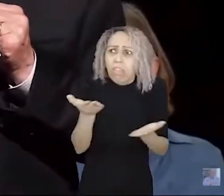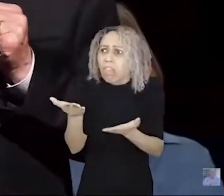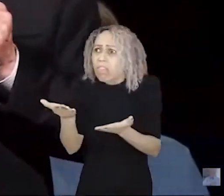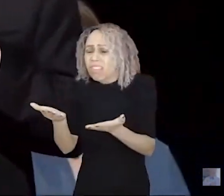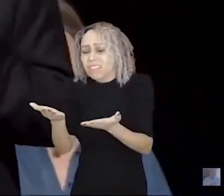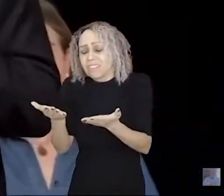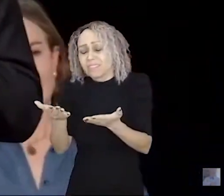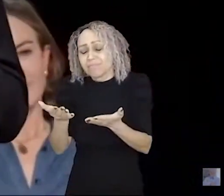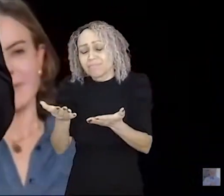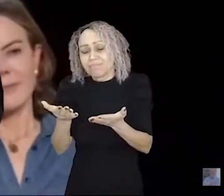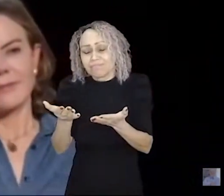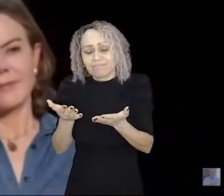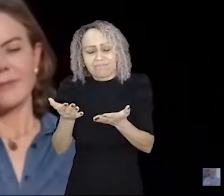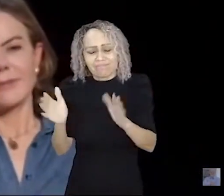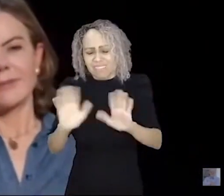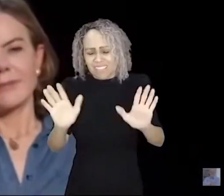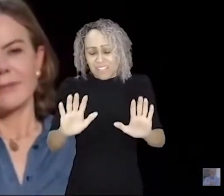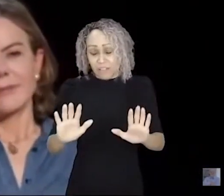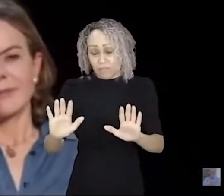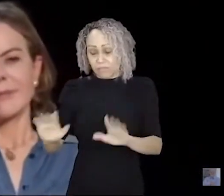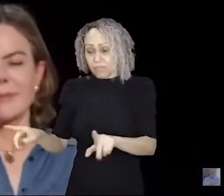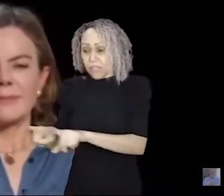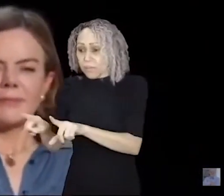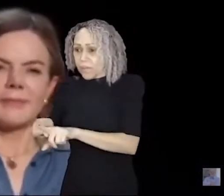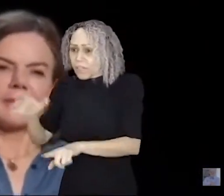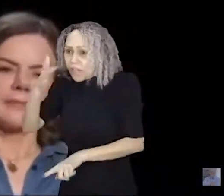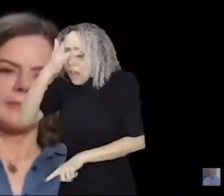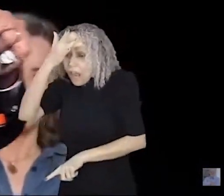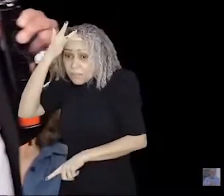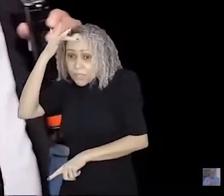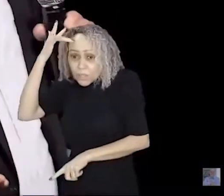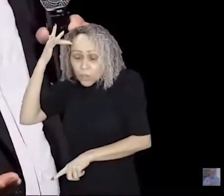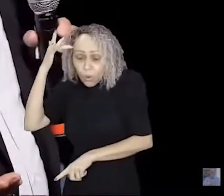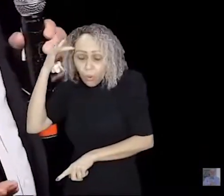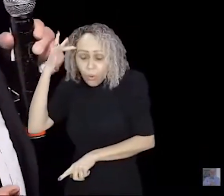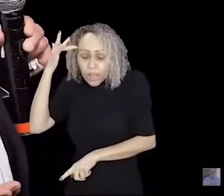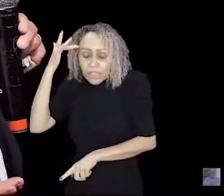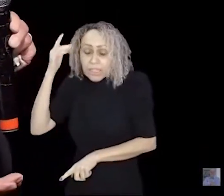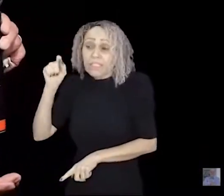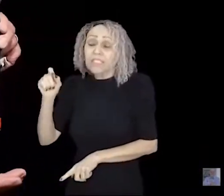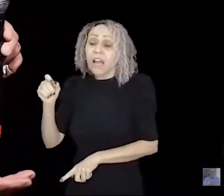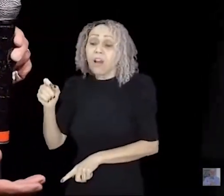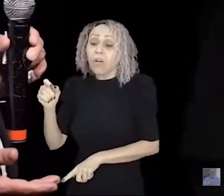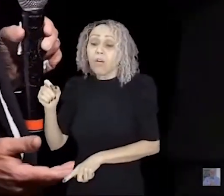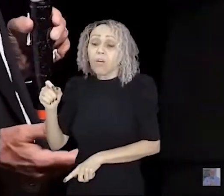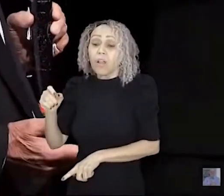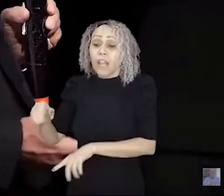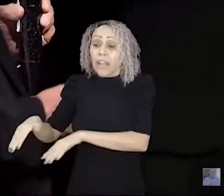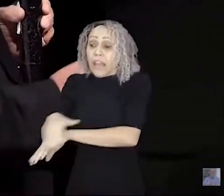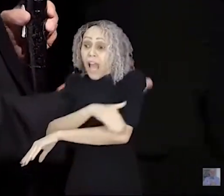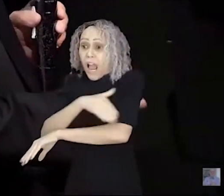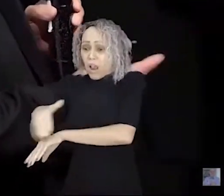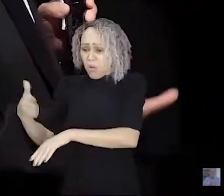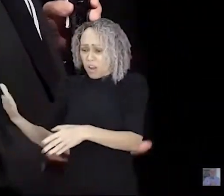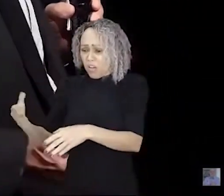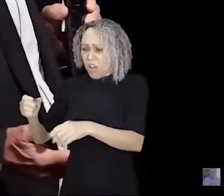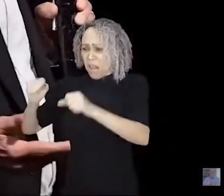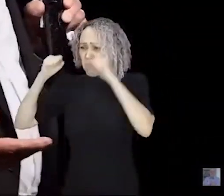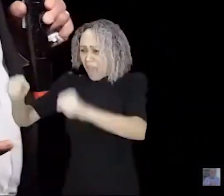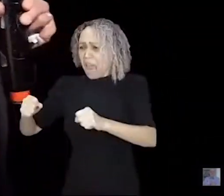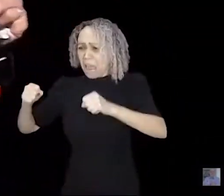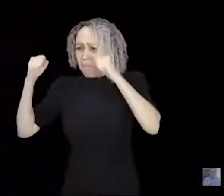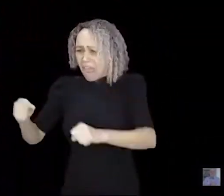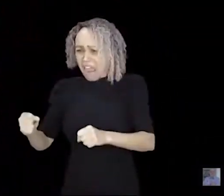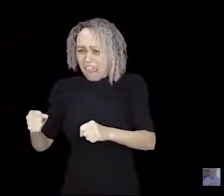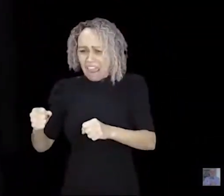Democracia é isso, um ganha, outro perde. Um ri, outro chora. É assim em qualquer